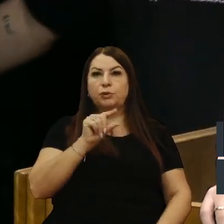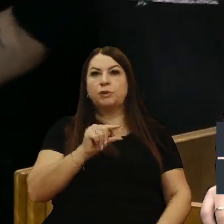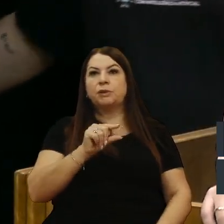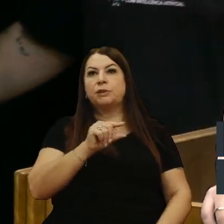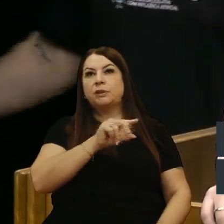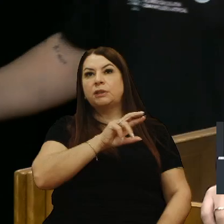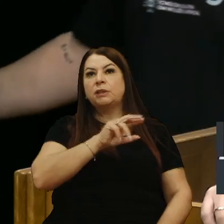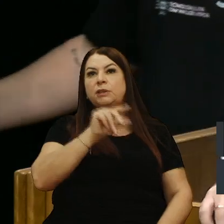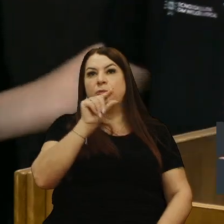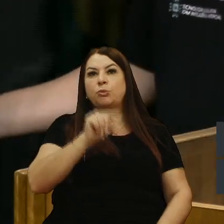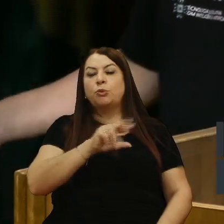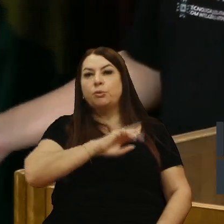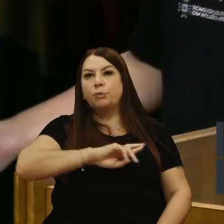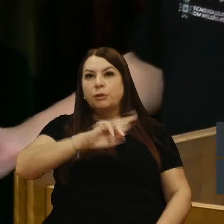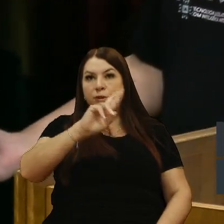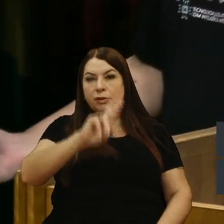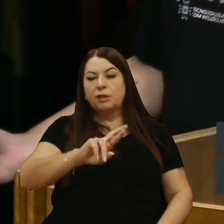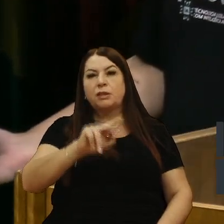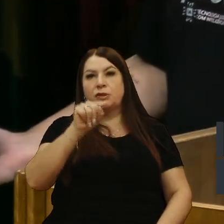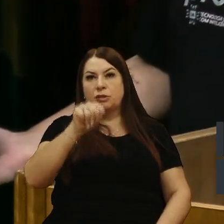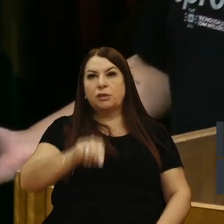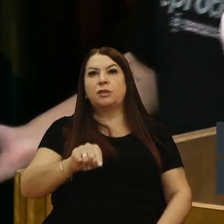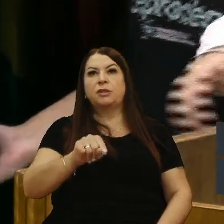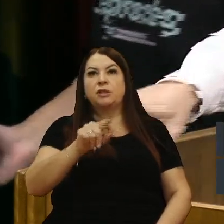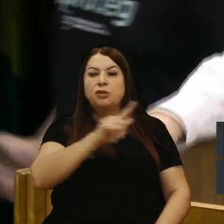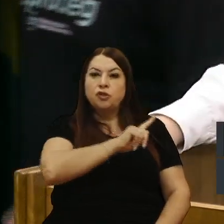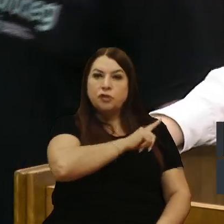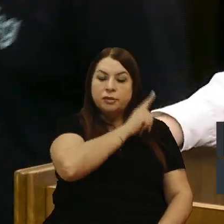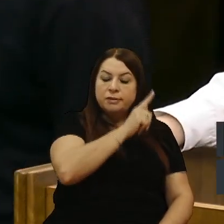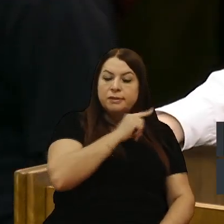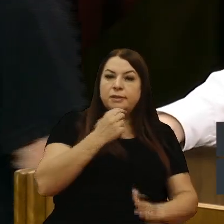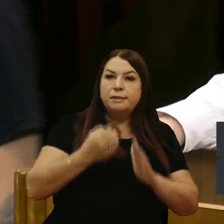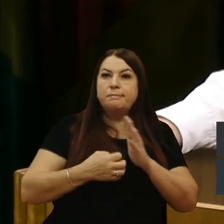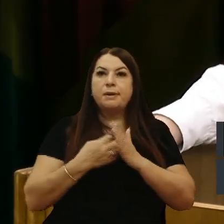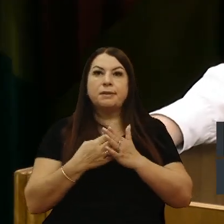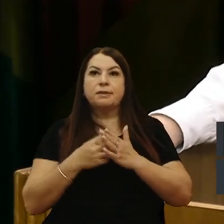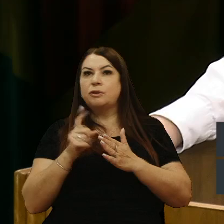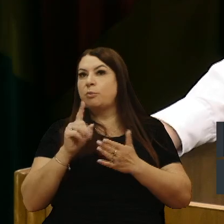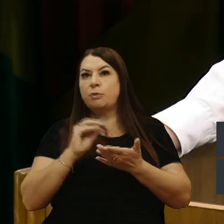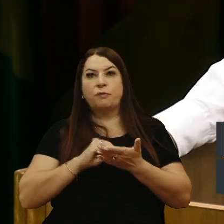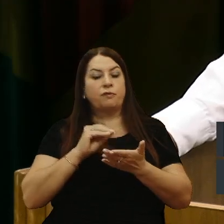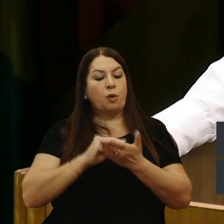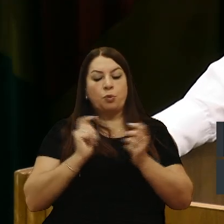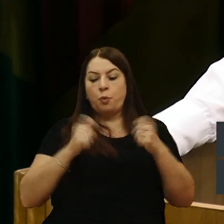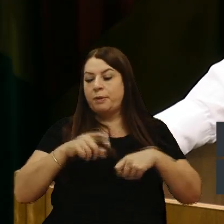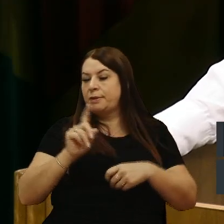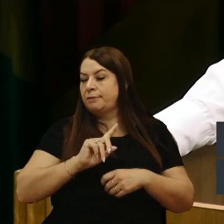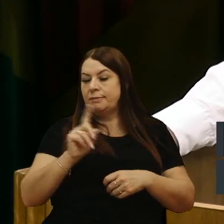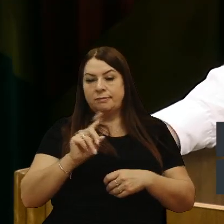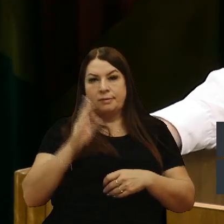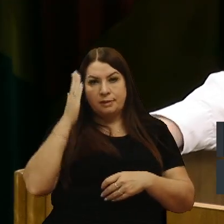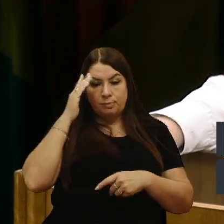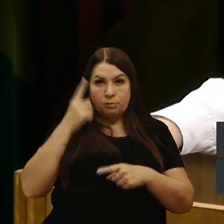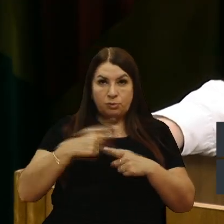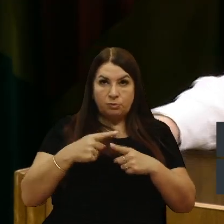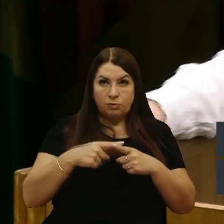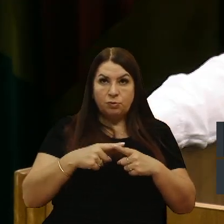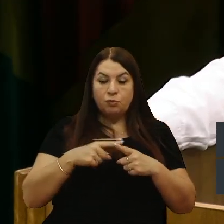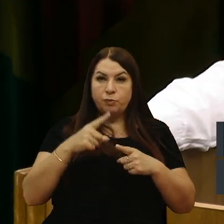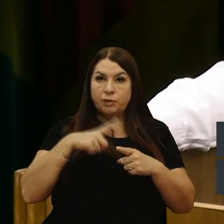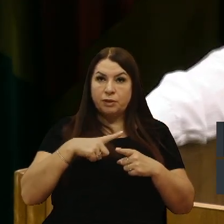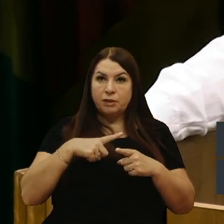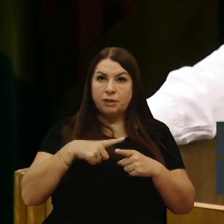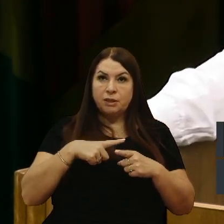subrepresentatividade aqui, tem subrepresentatividade nas gerências das empresas, e não é por falta de competência. Sabe por quê? Que quando tem